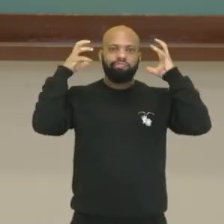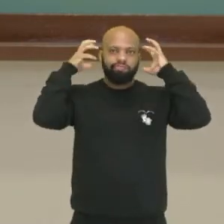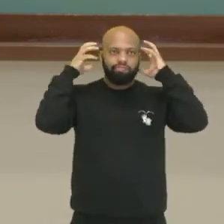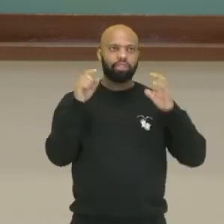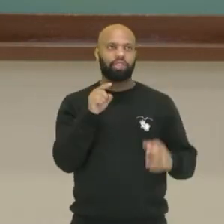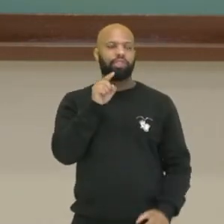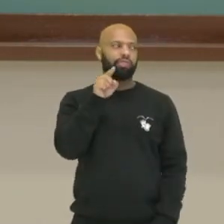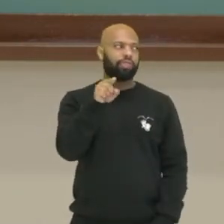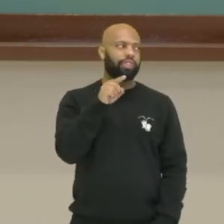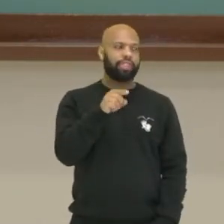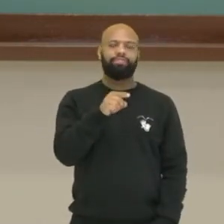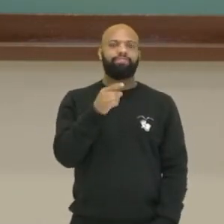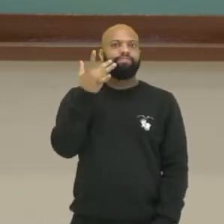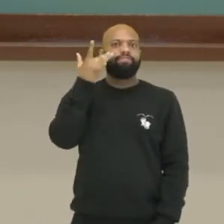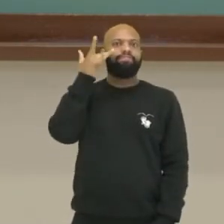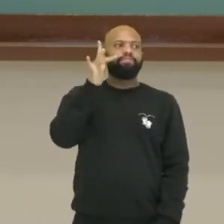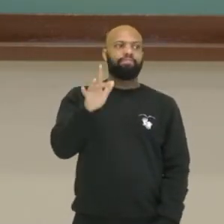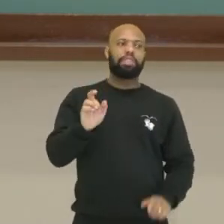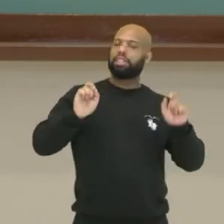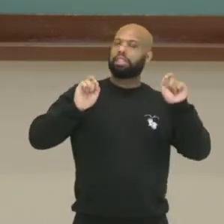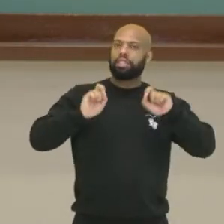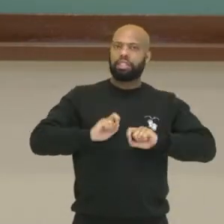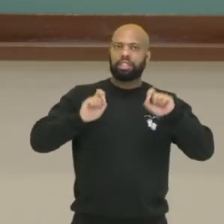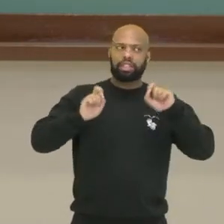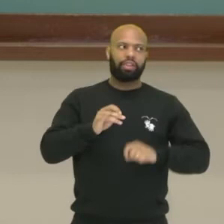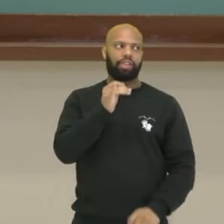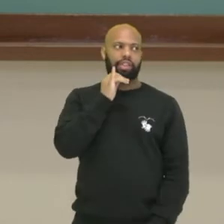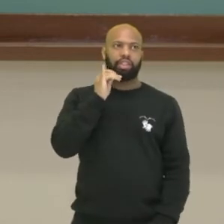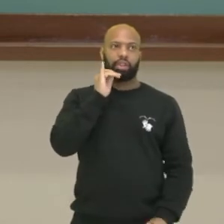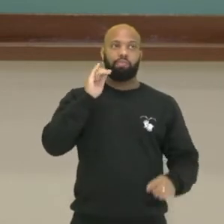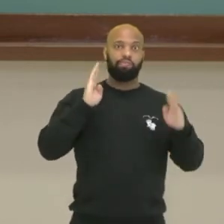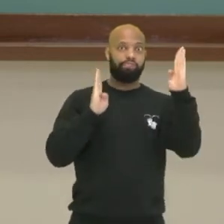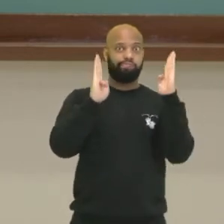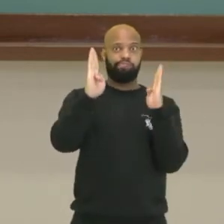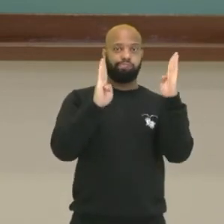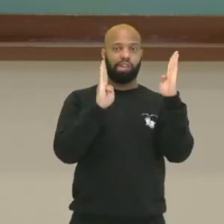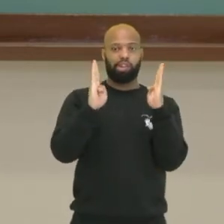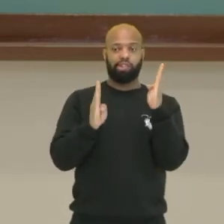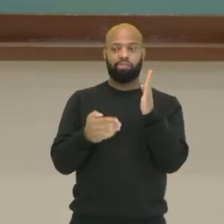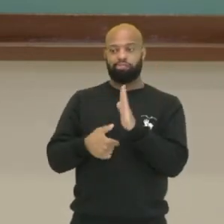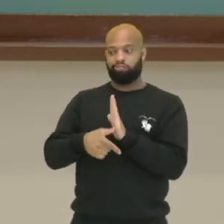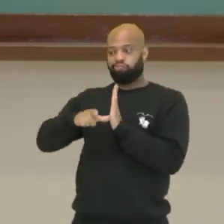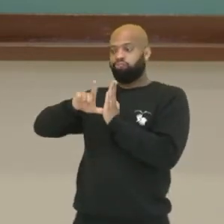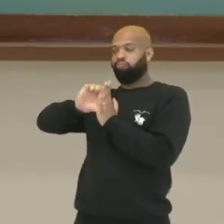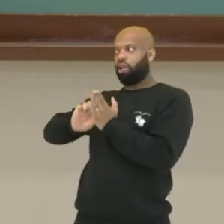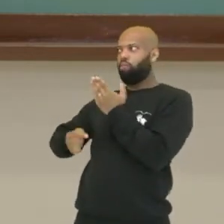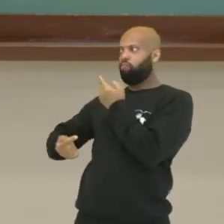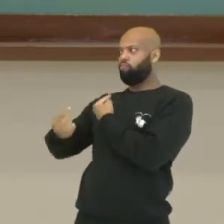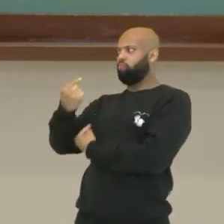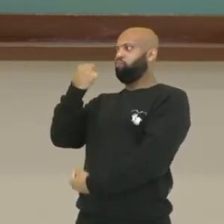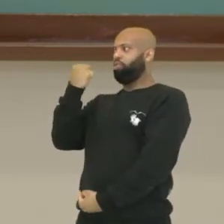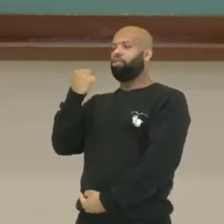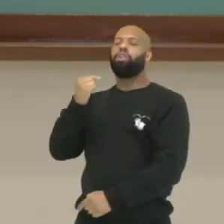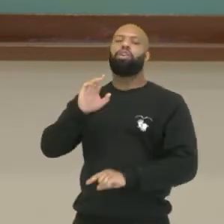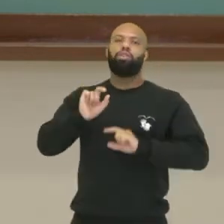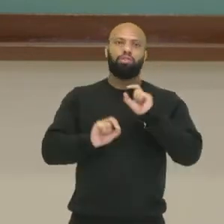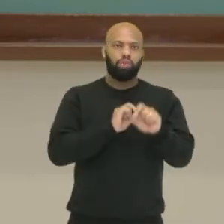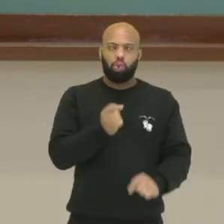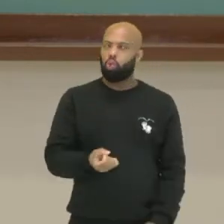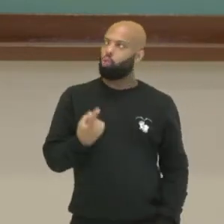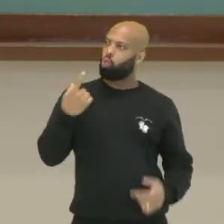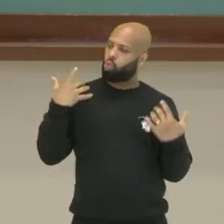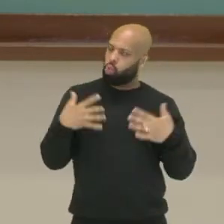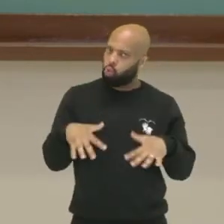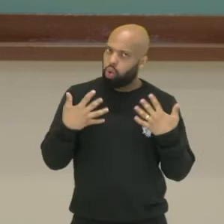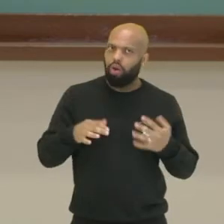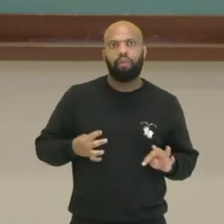você nunca imaginava que isso fosse possível. Pois é, naquela época isso era uau, o acontecimento